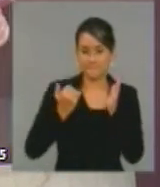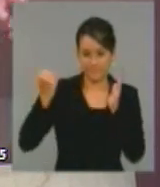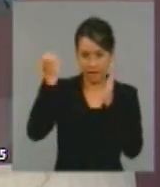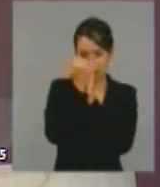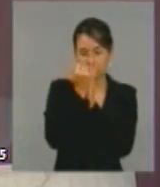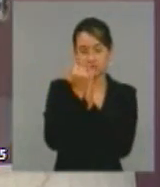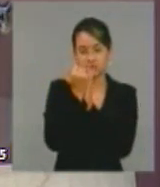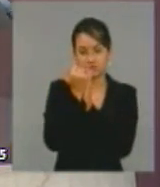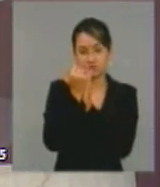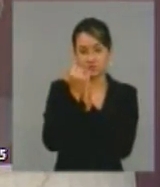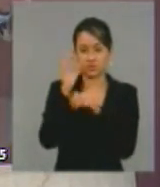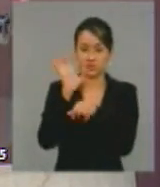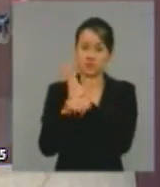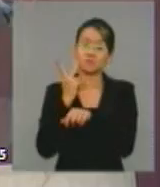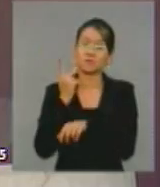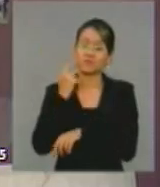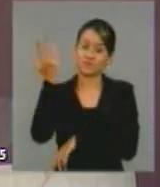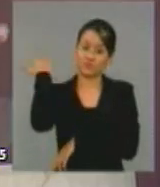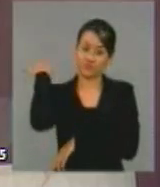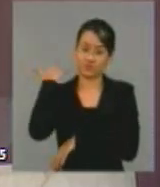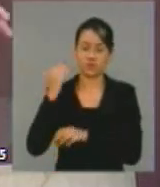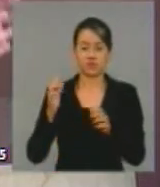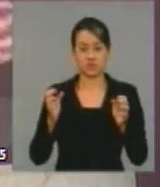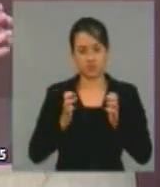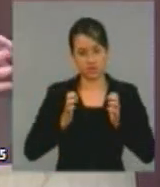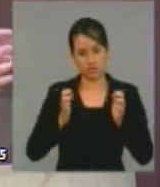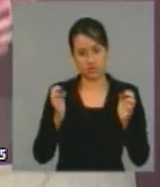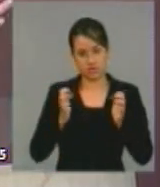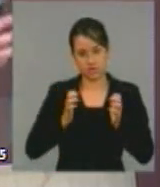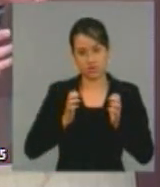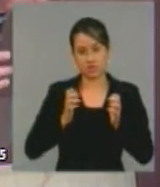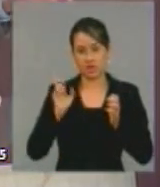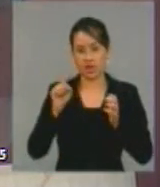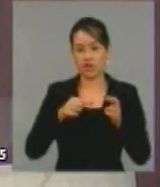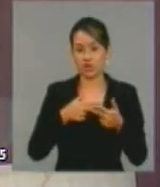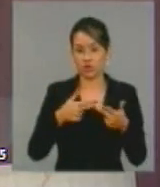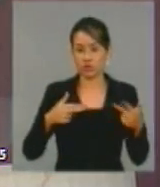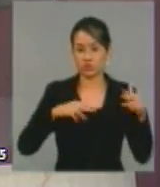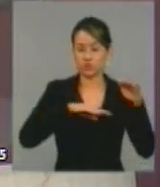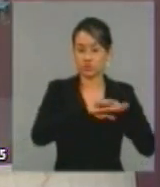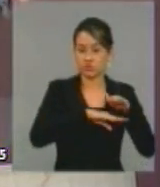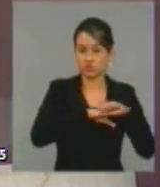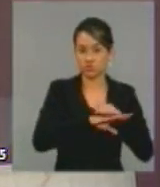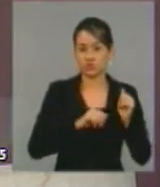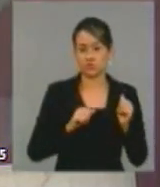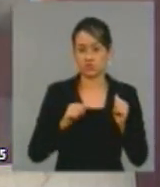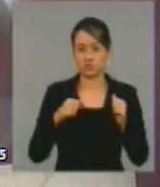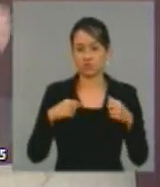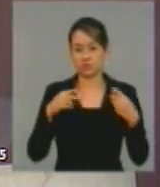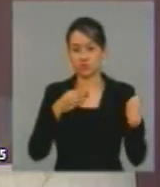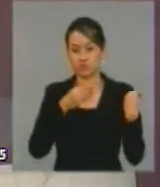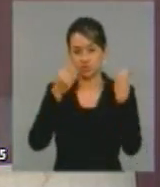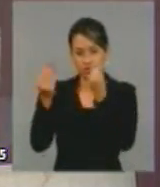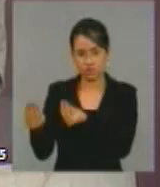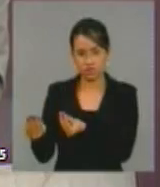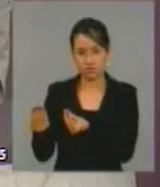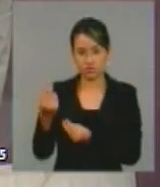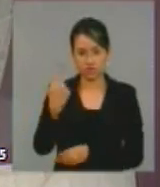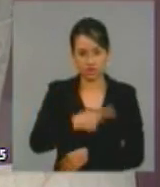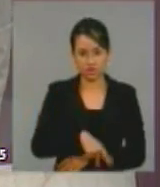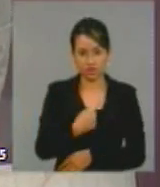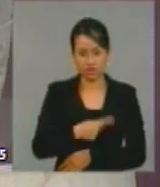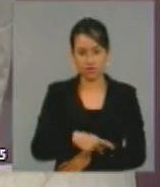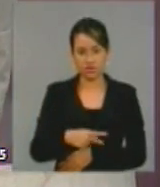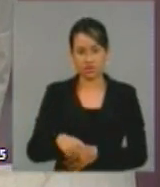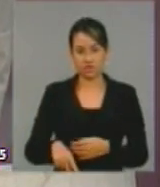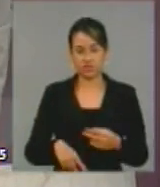59 e 2009, repito, renda não é riqueza. Riqueza é propriedade, acesso à riqueza. Eu posso lhe dar, inclusive, os dados, porque o tempo aqui não nos permite.